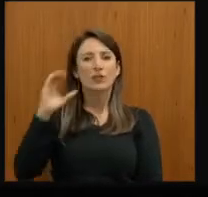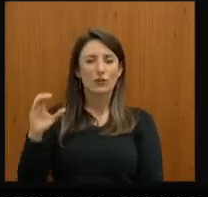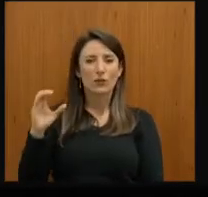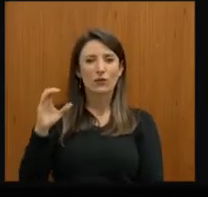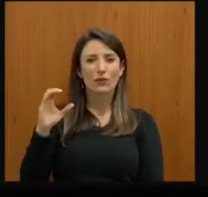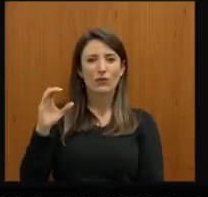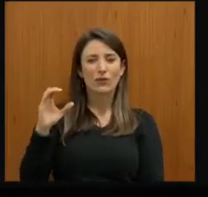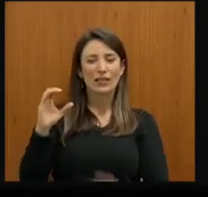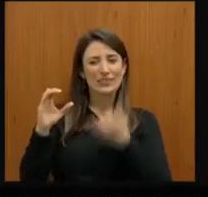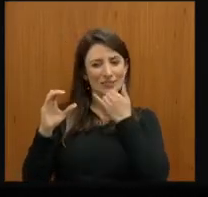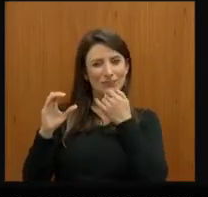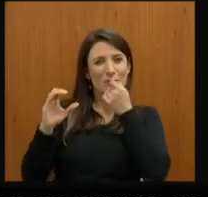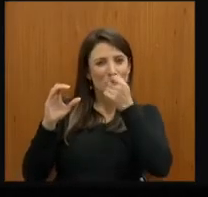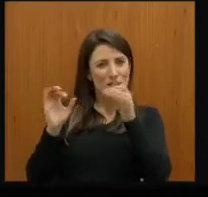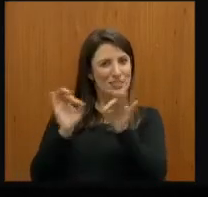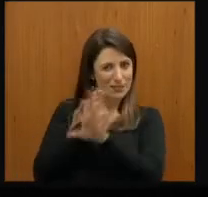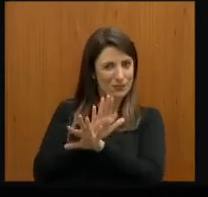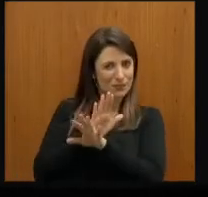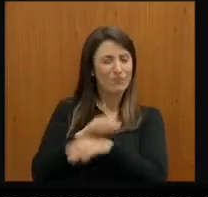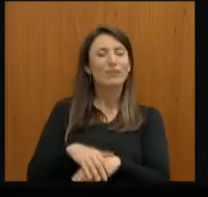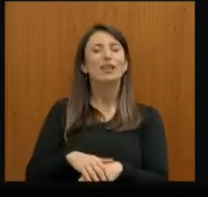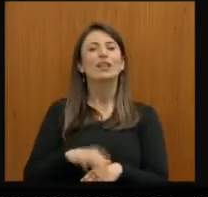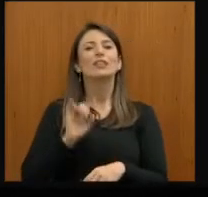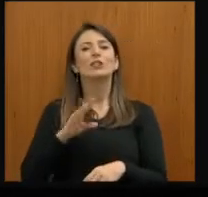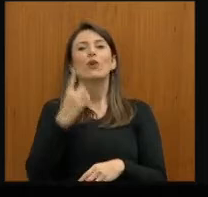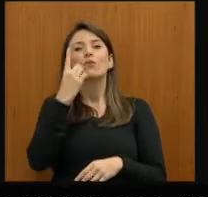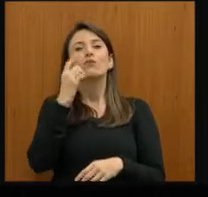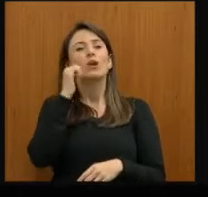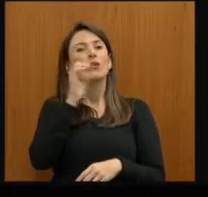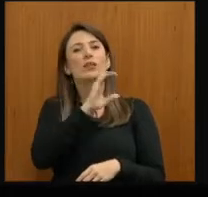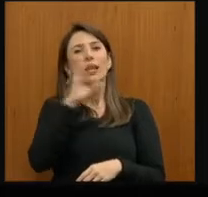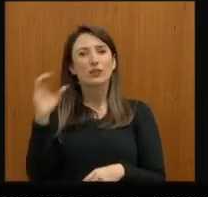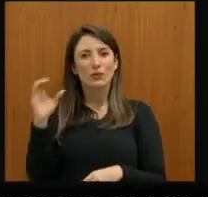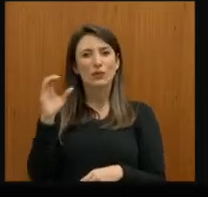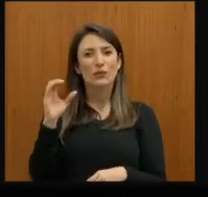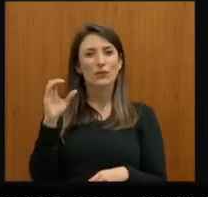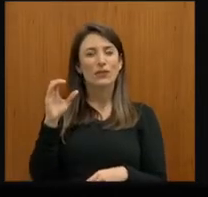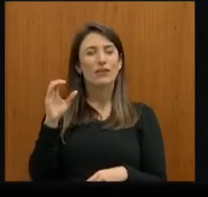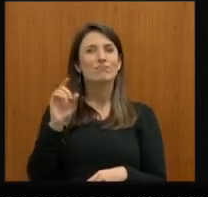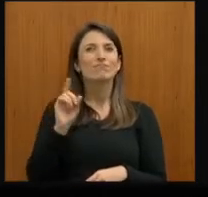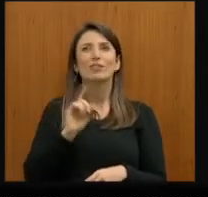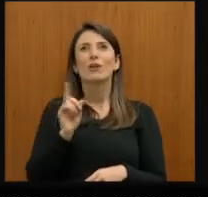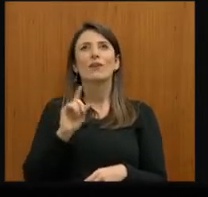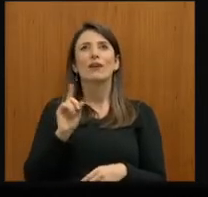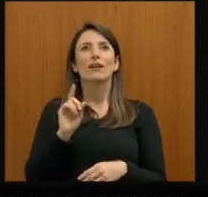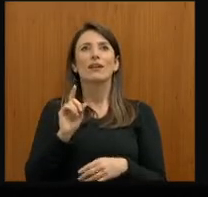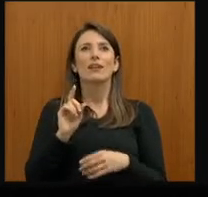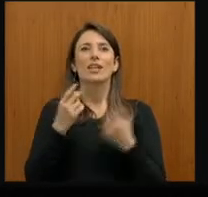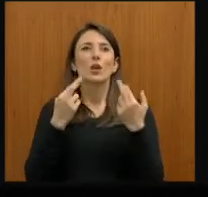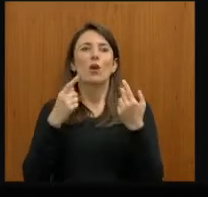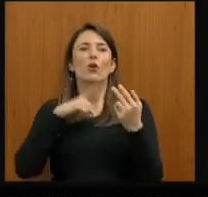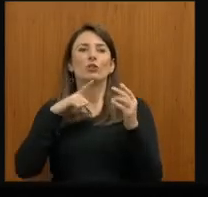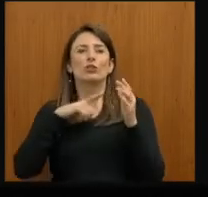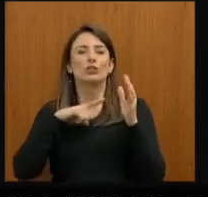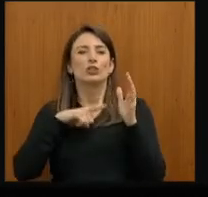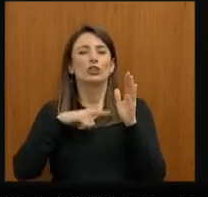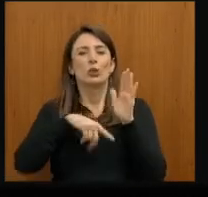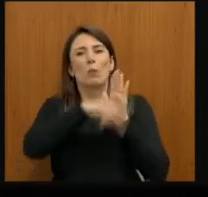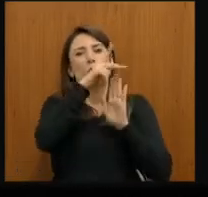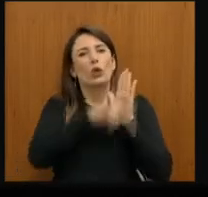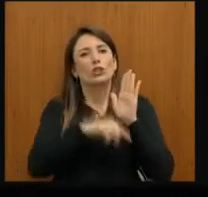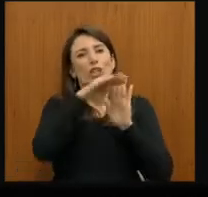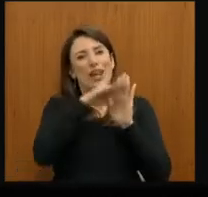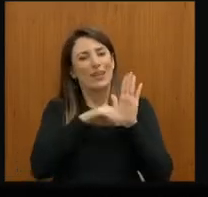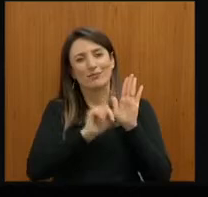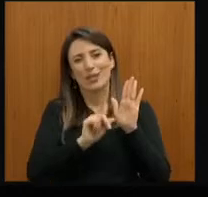eu já estou finalizada já vídeo com apenas uma coordenadora não é exatamente aquilo que estava no nosso projeto mas